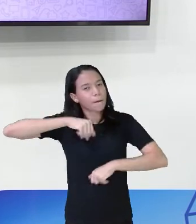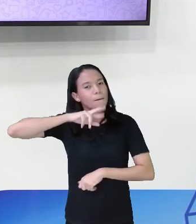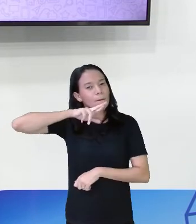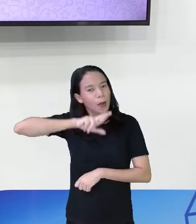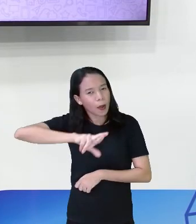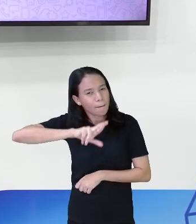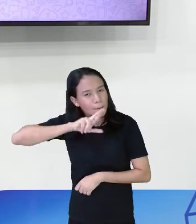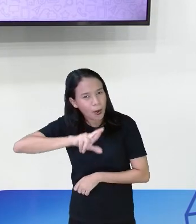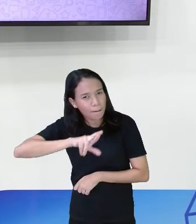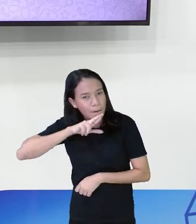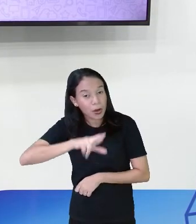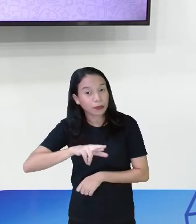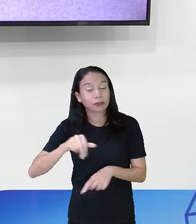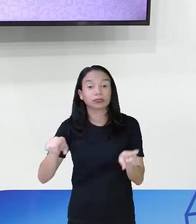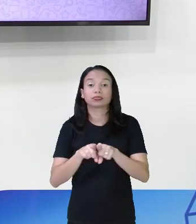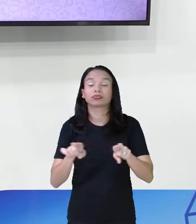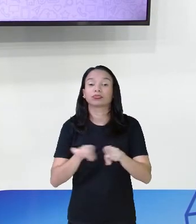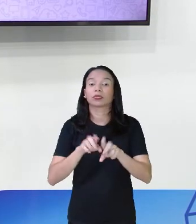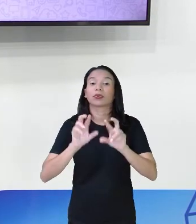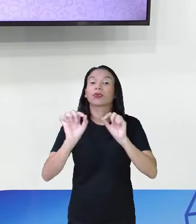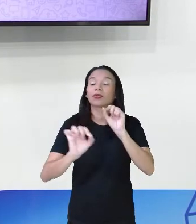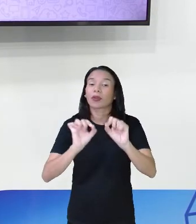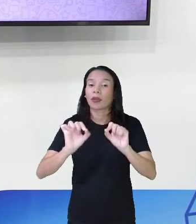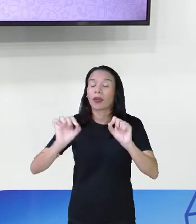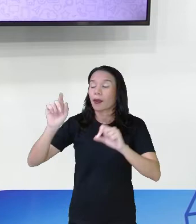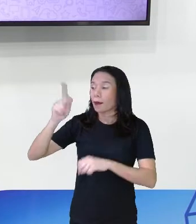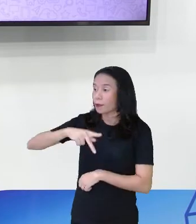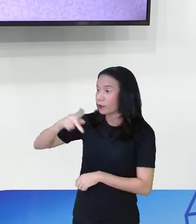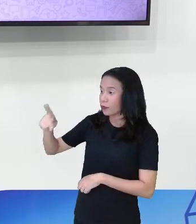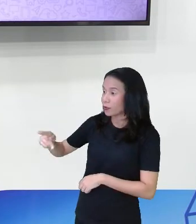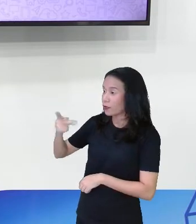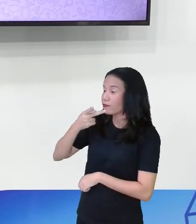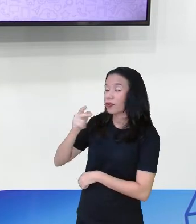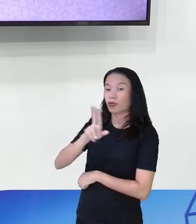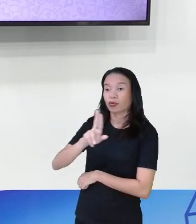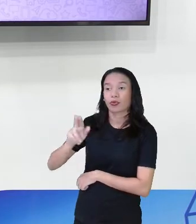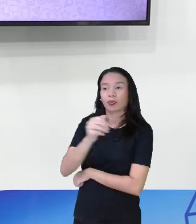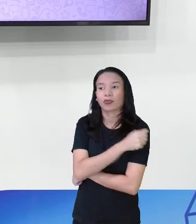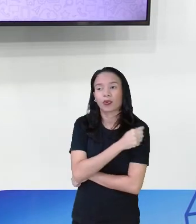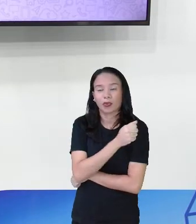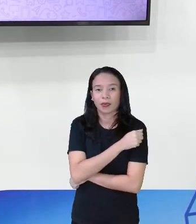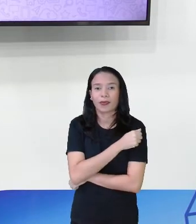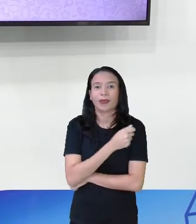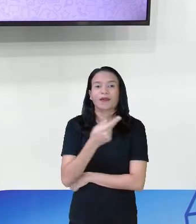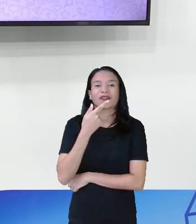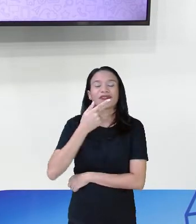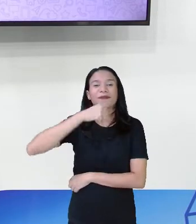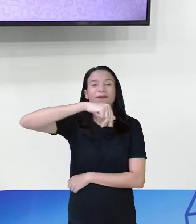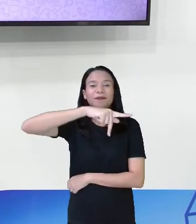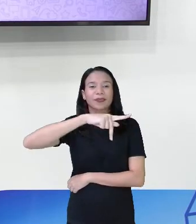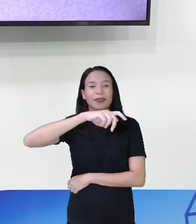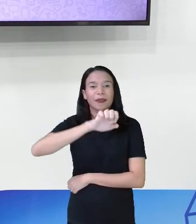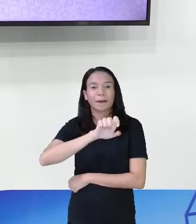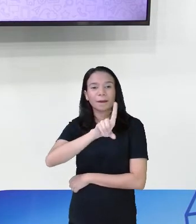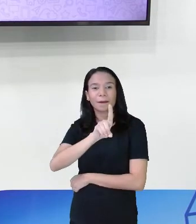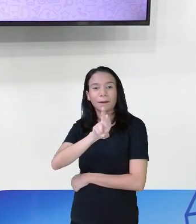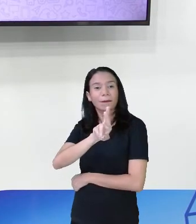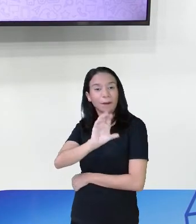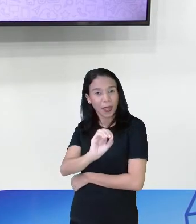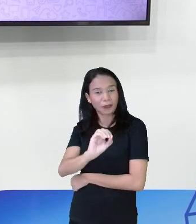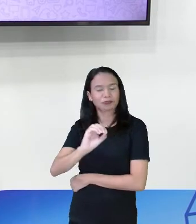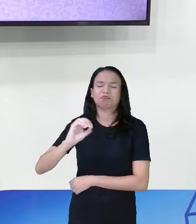respondendo. Quero abrir um parênteses aqui, né? A professora Mauricela falou o nome de um aluno que eu tenho que citar, que é o Pedro. Pedro está